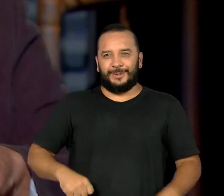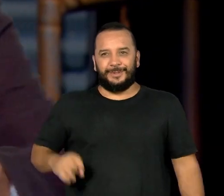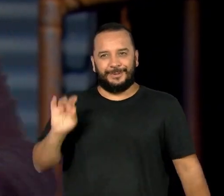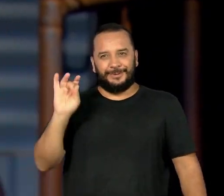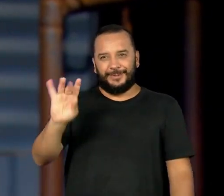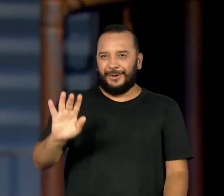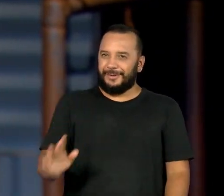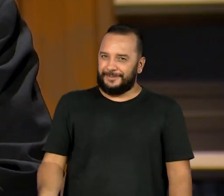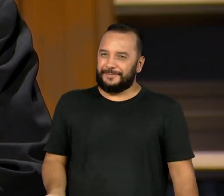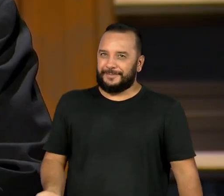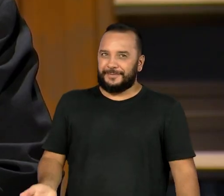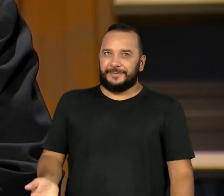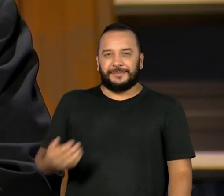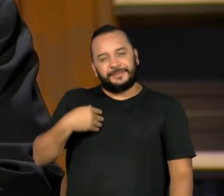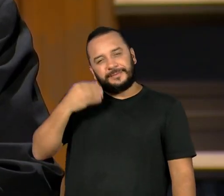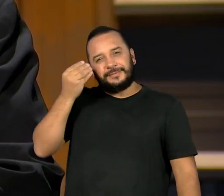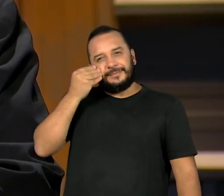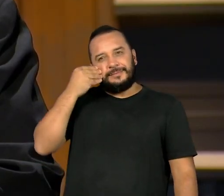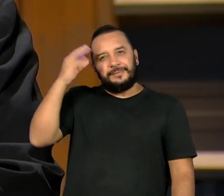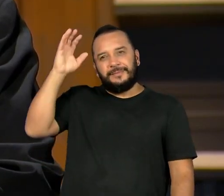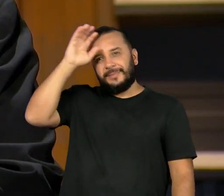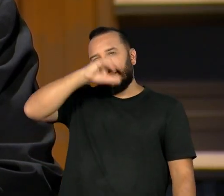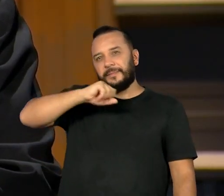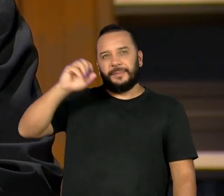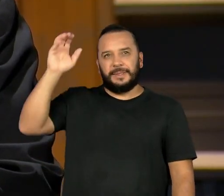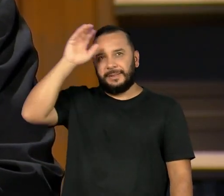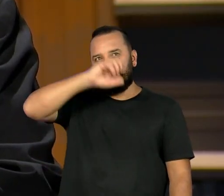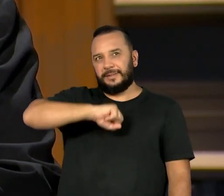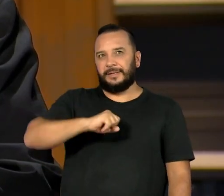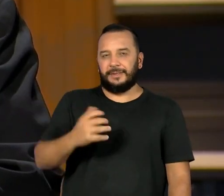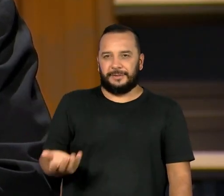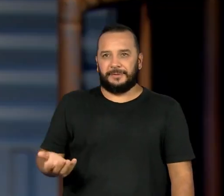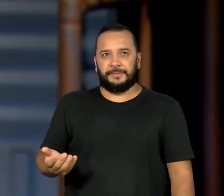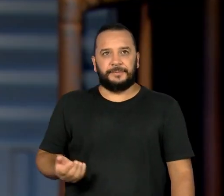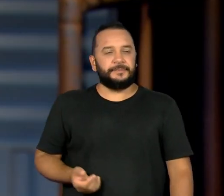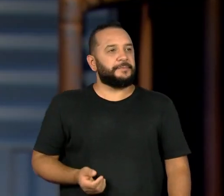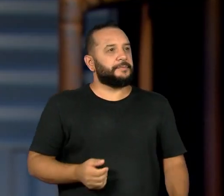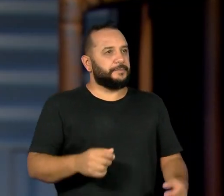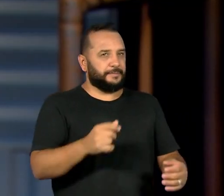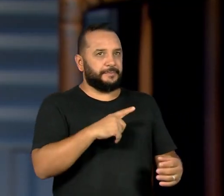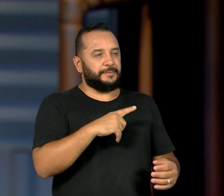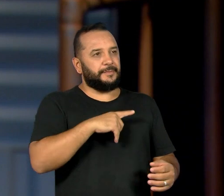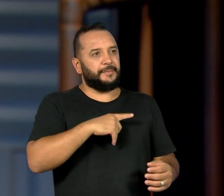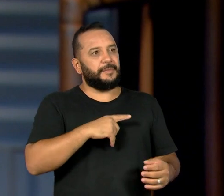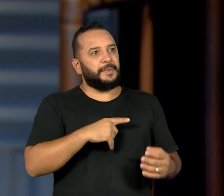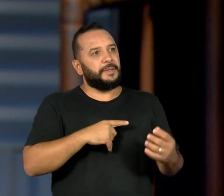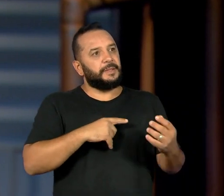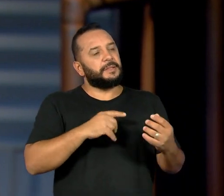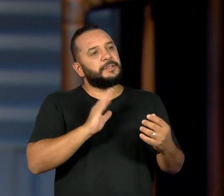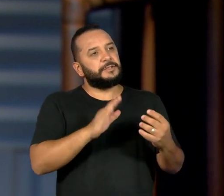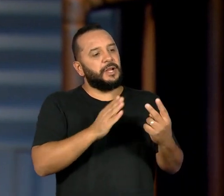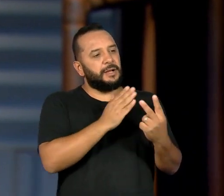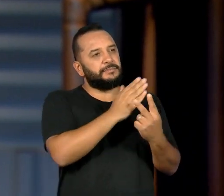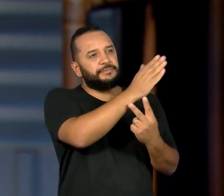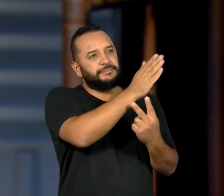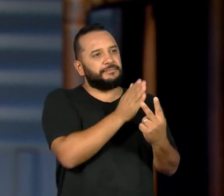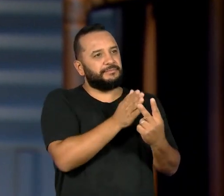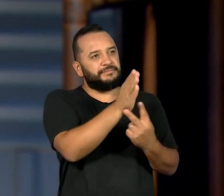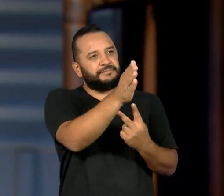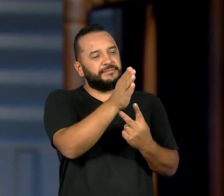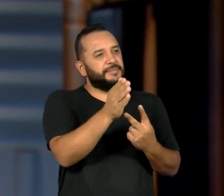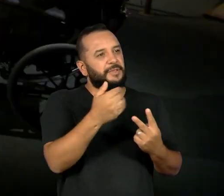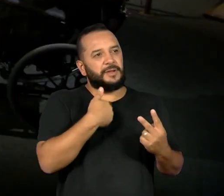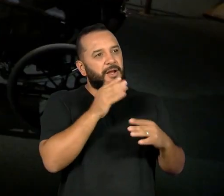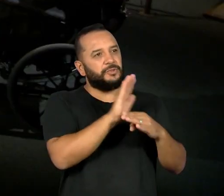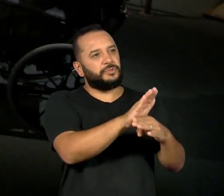tentando aí aprender com o que a gente tem de... Essas duas esses dois carimbos não ajudam